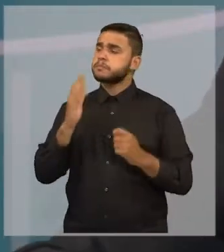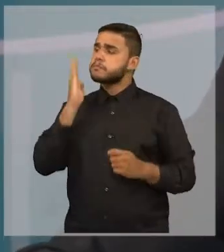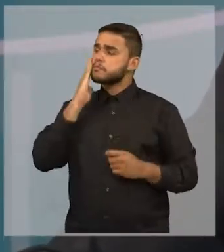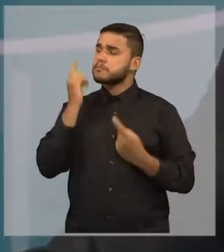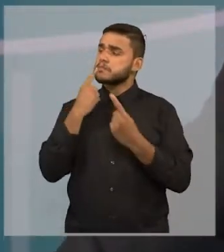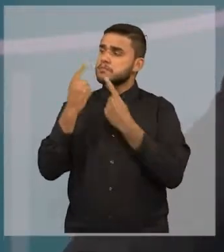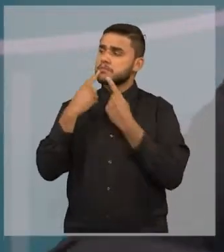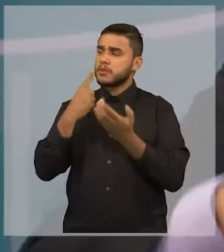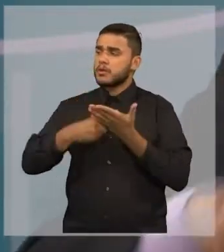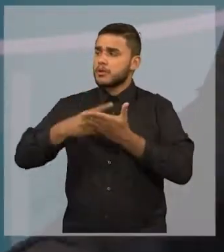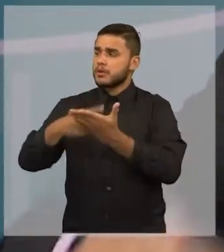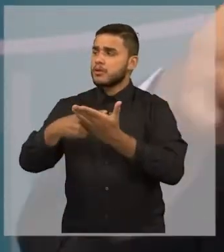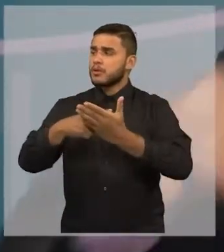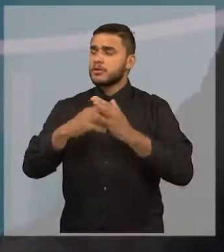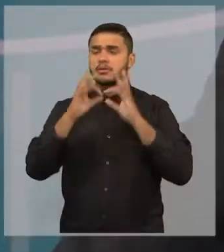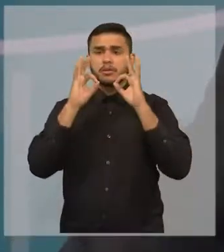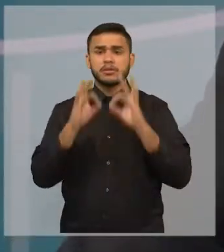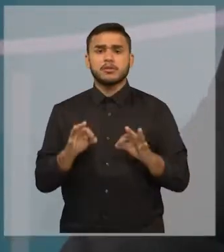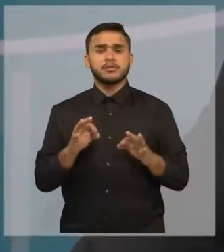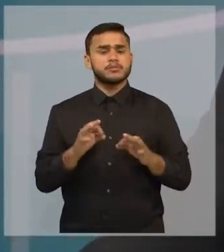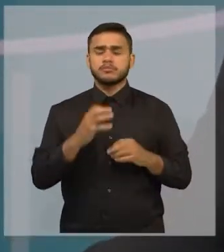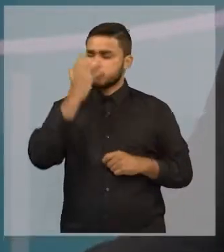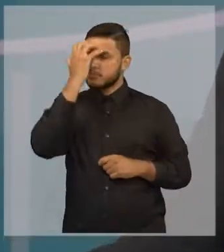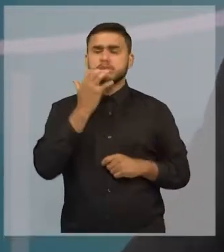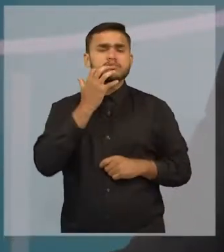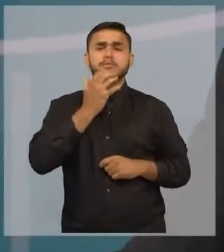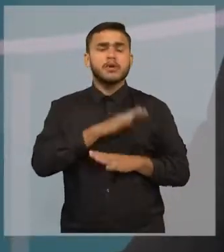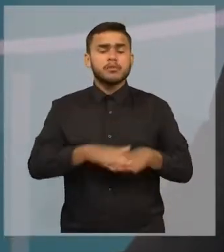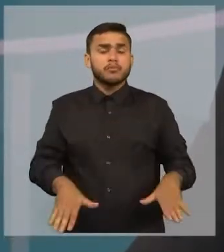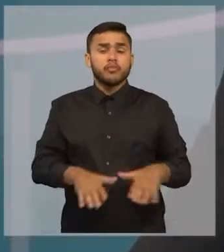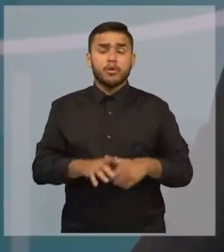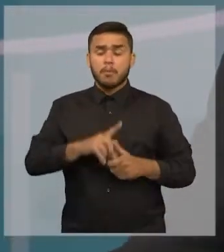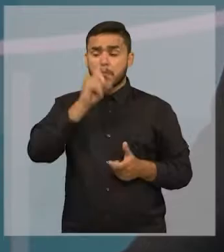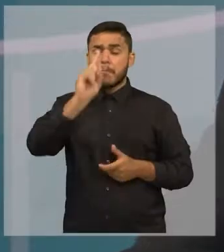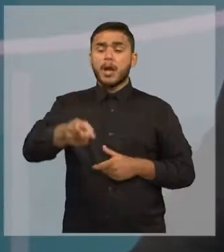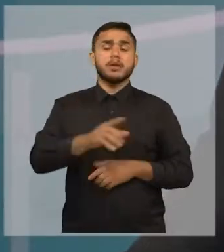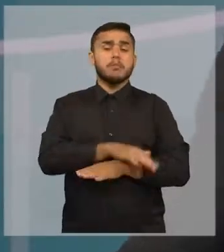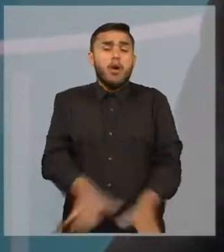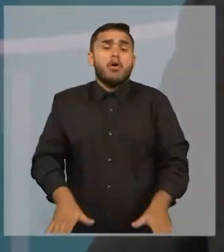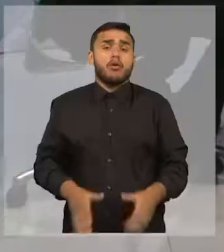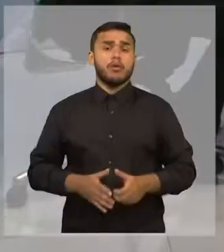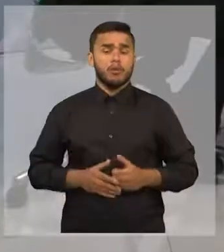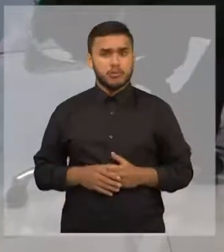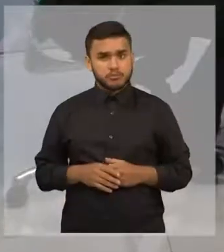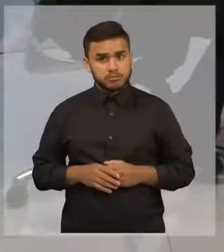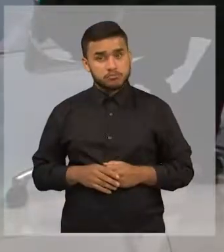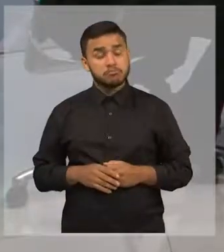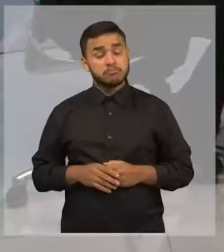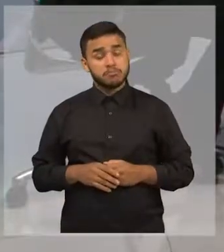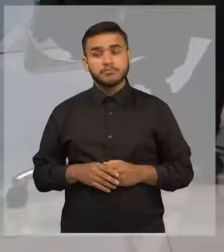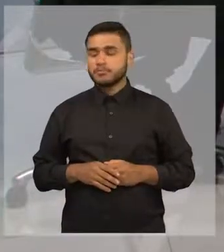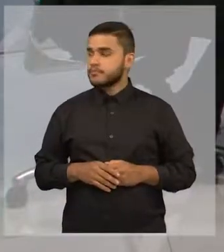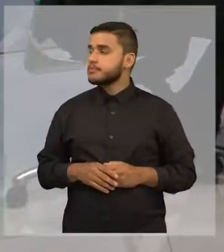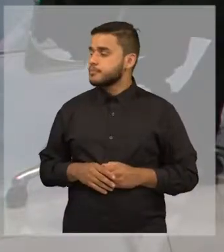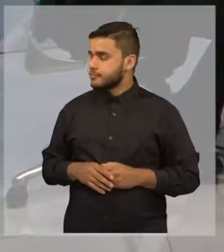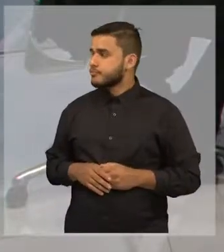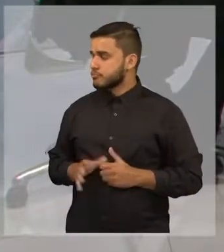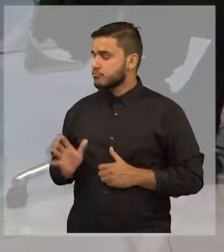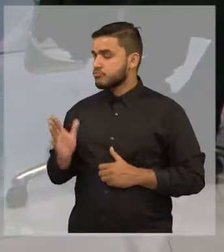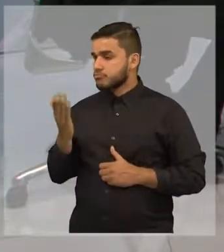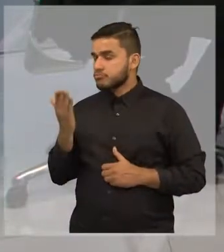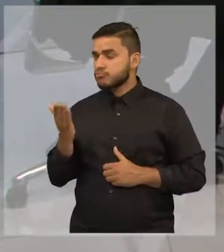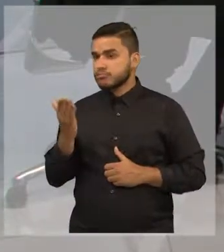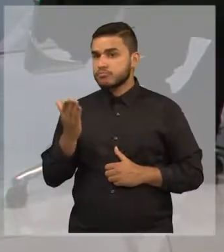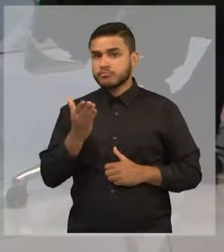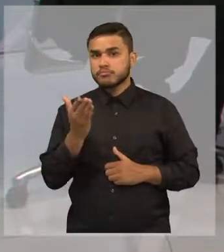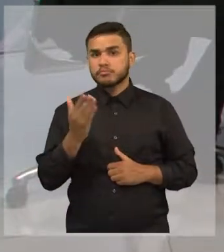saber de acordo, é tudo seco. Quer dizer, vamos tentar. Se expõe a essa situação. Só para colocar para o assinante, não